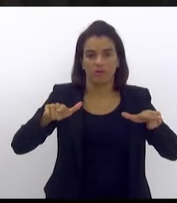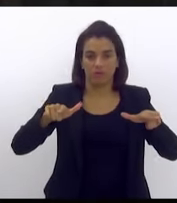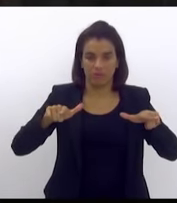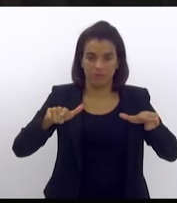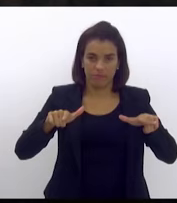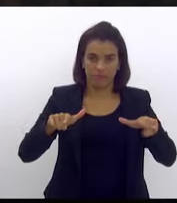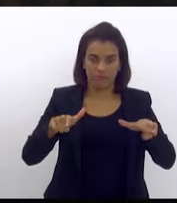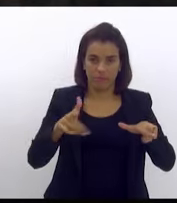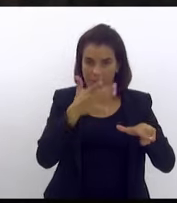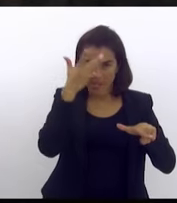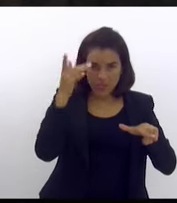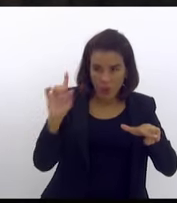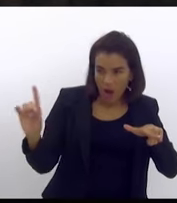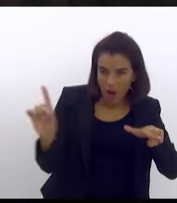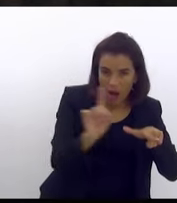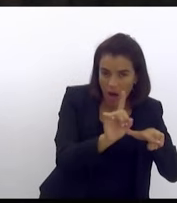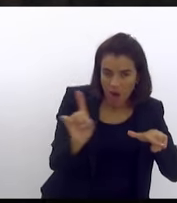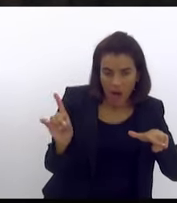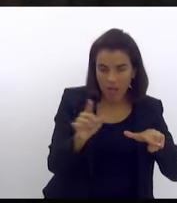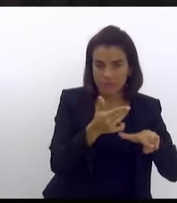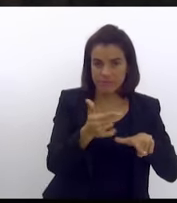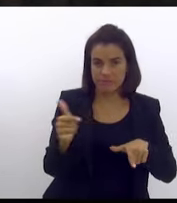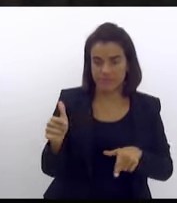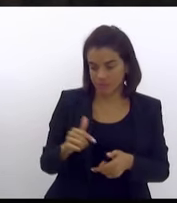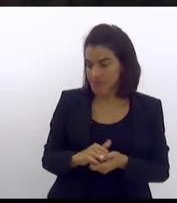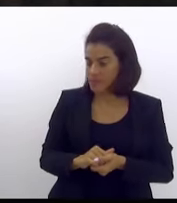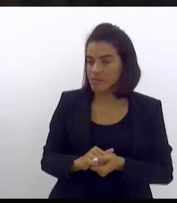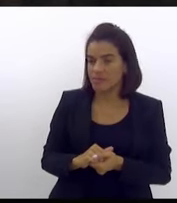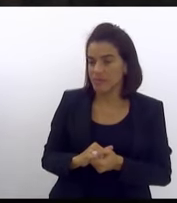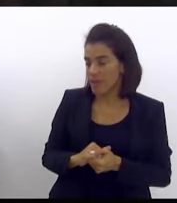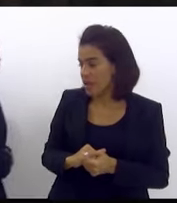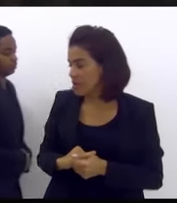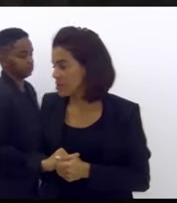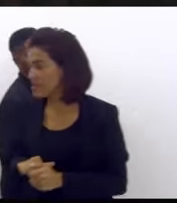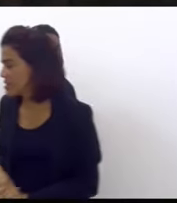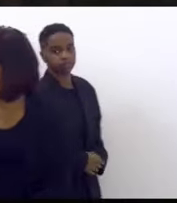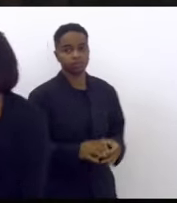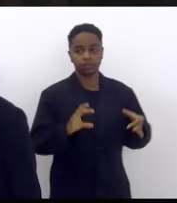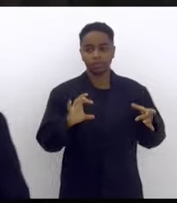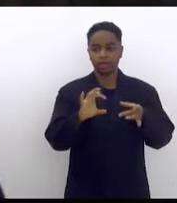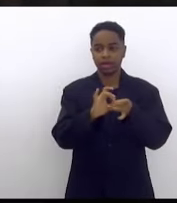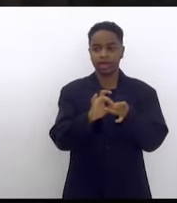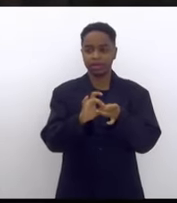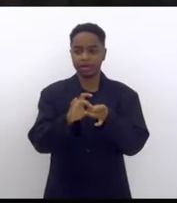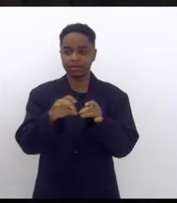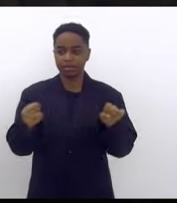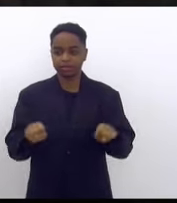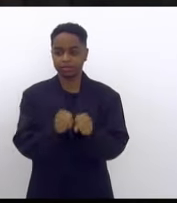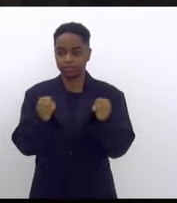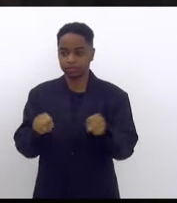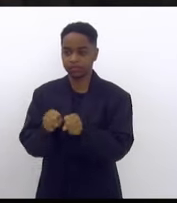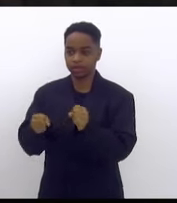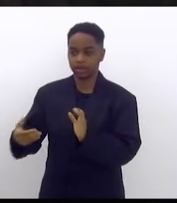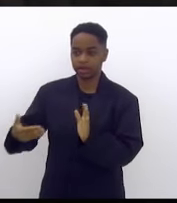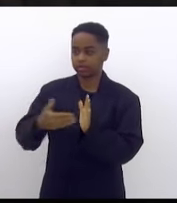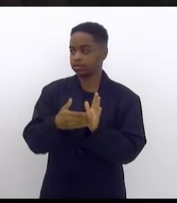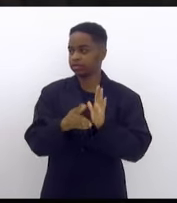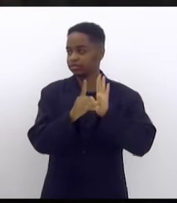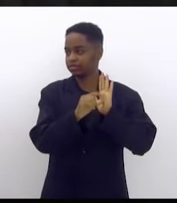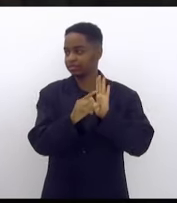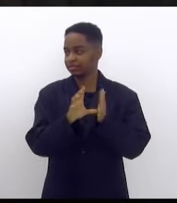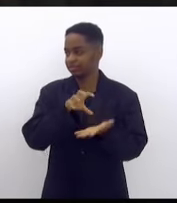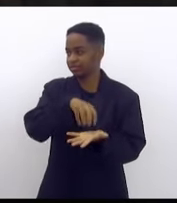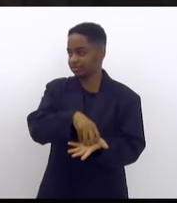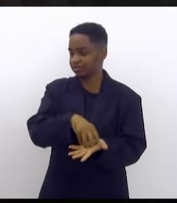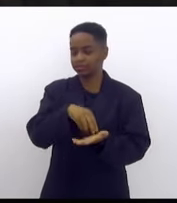Via Light, que liga a Pavuna, que a deputada Lucinha conhece bem, até o centro de